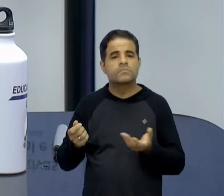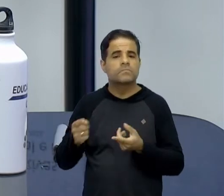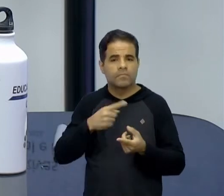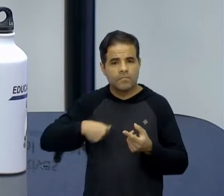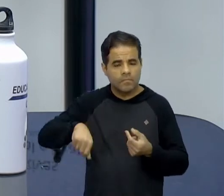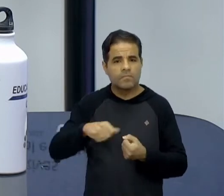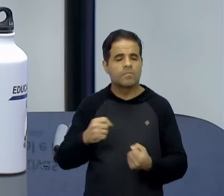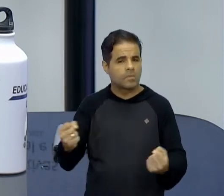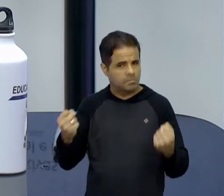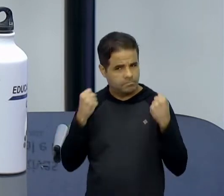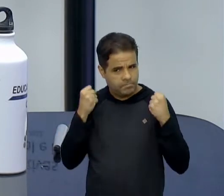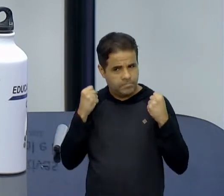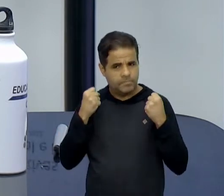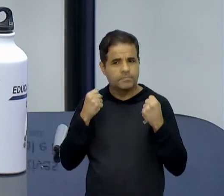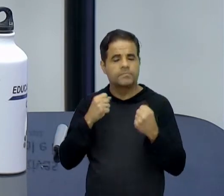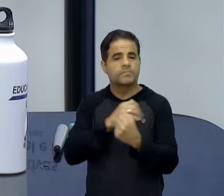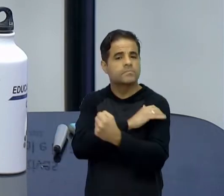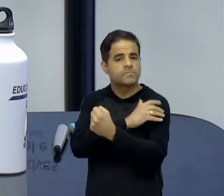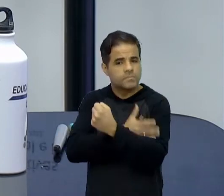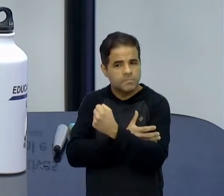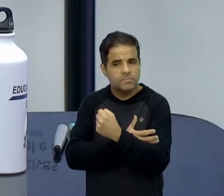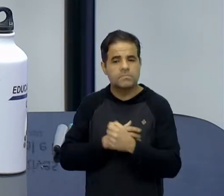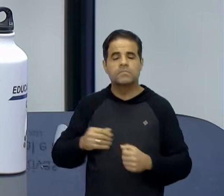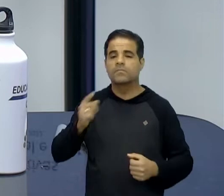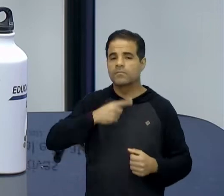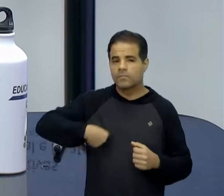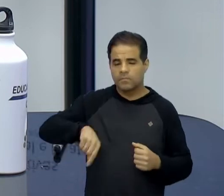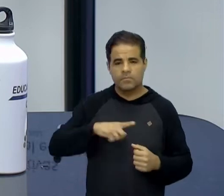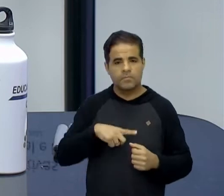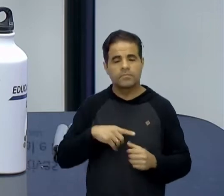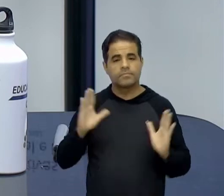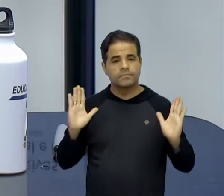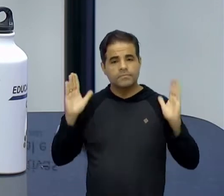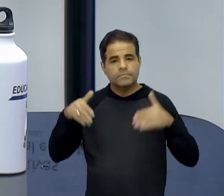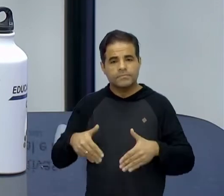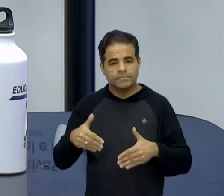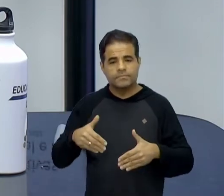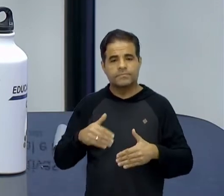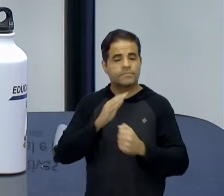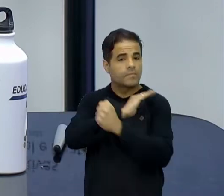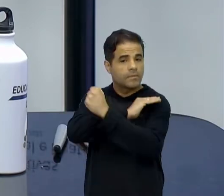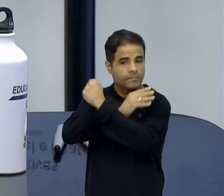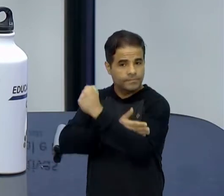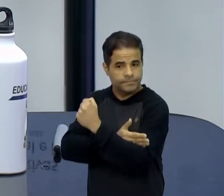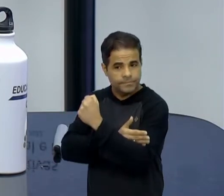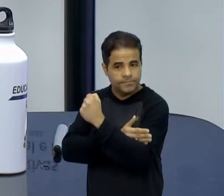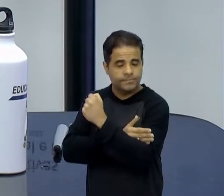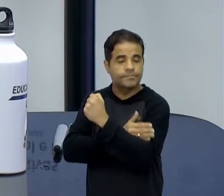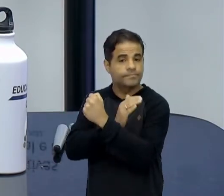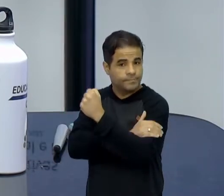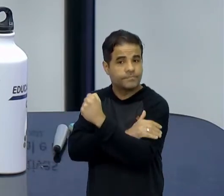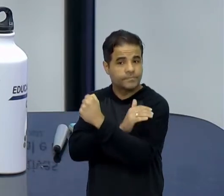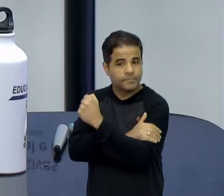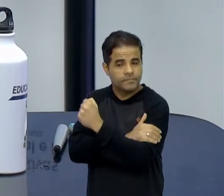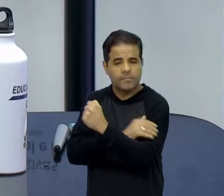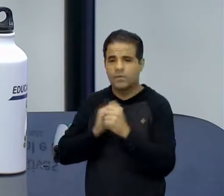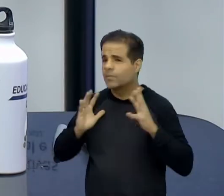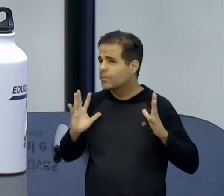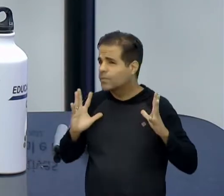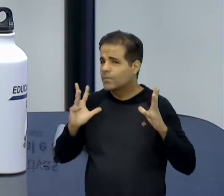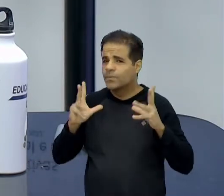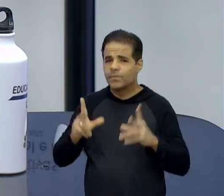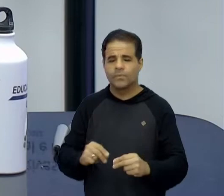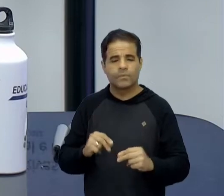na musculação ali, concêntrica, porque eu tenho uma concentração na musculatura. Então, eu tudo faço